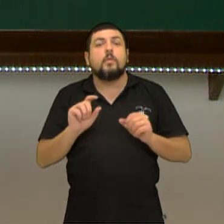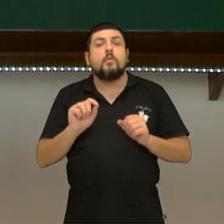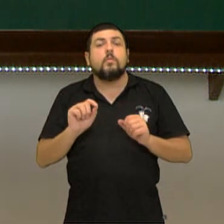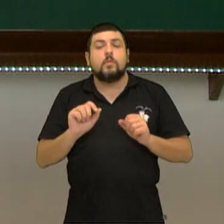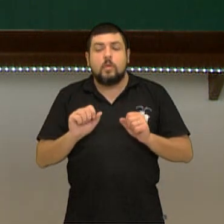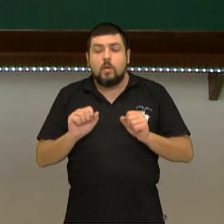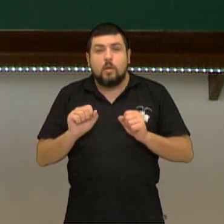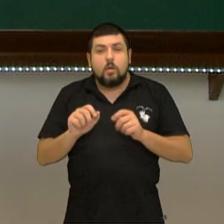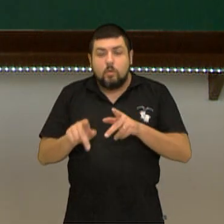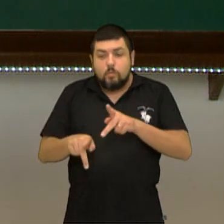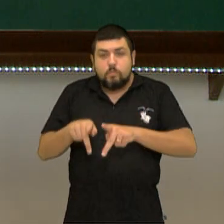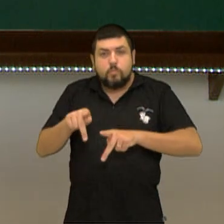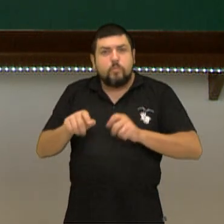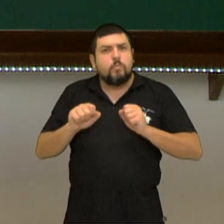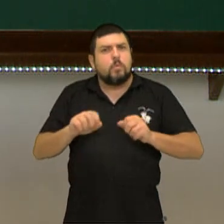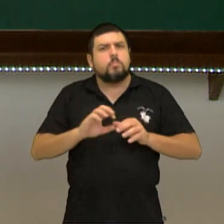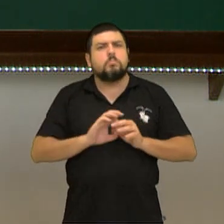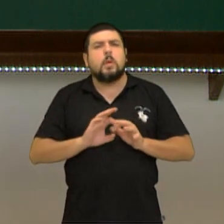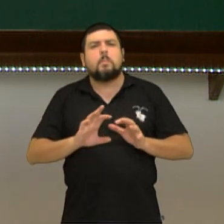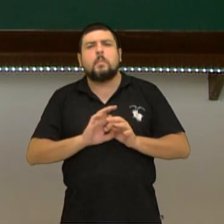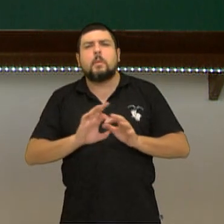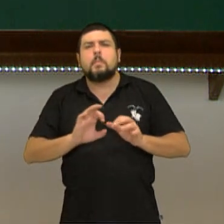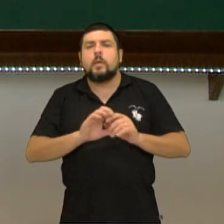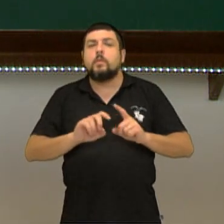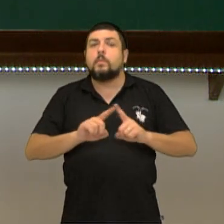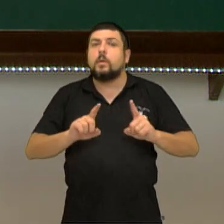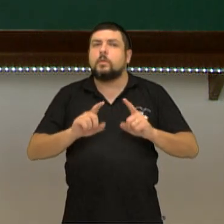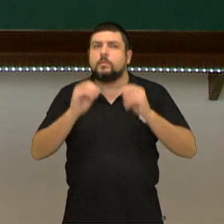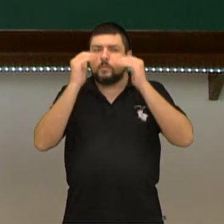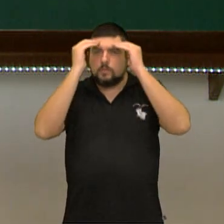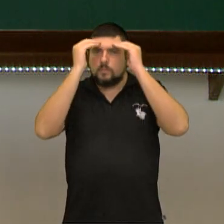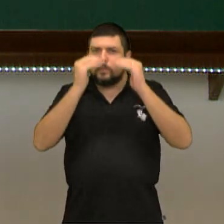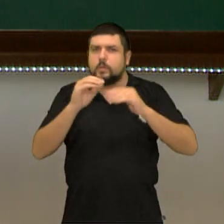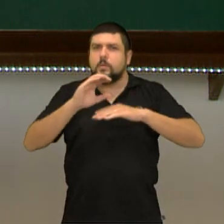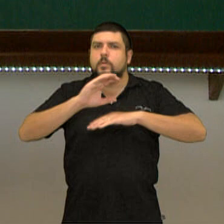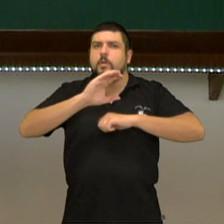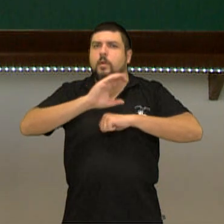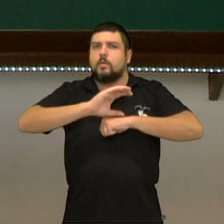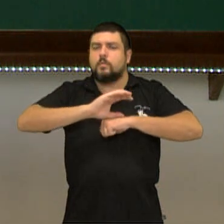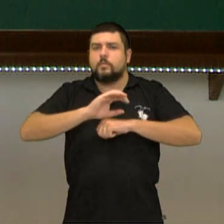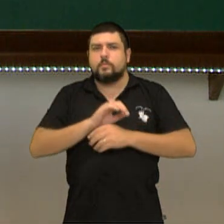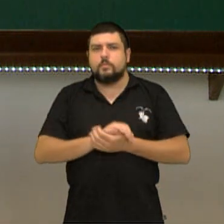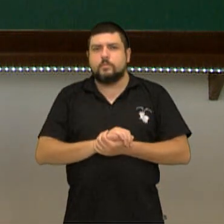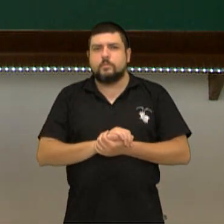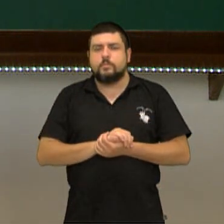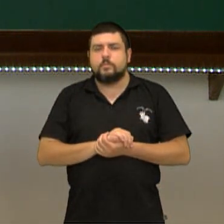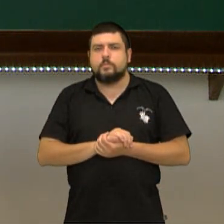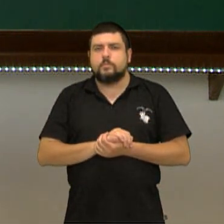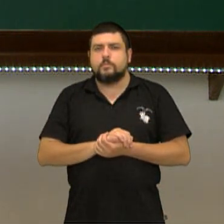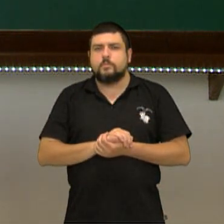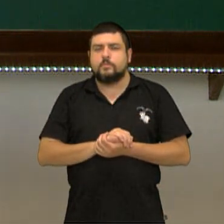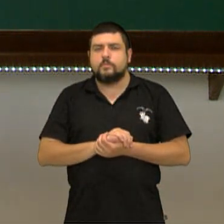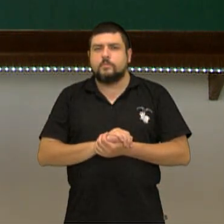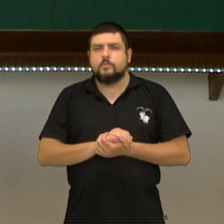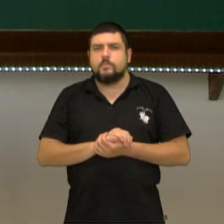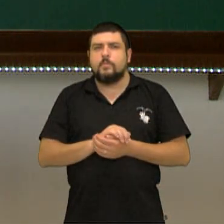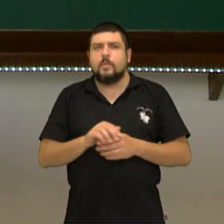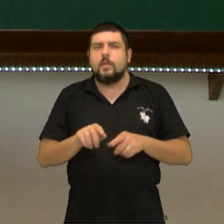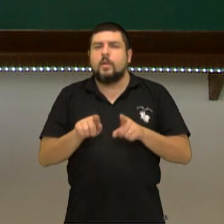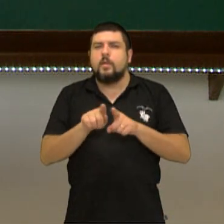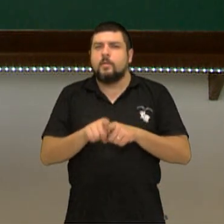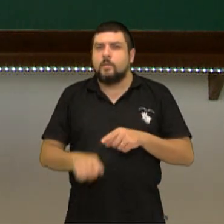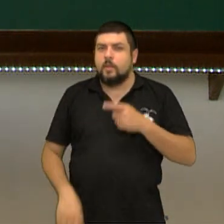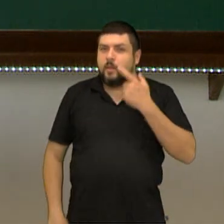se respeite as questões constitucionais. Tá certo? Temos aqui, então, uma tirinha legal também, né? Queremos o